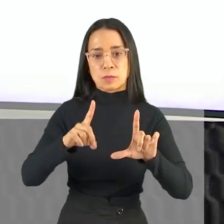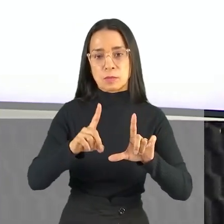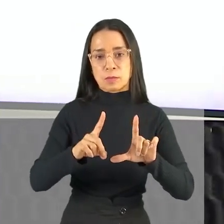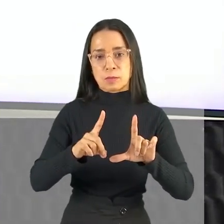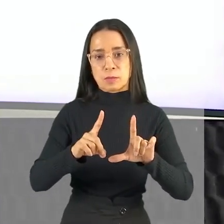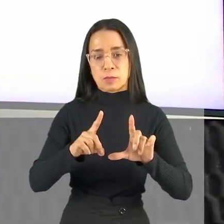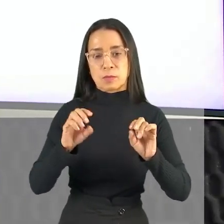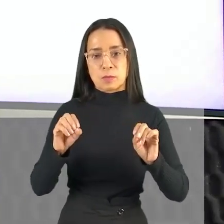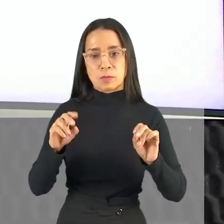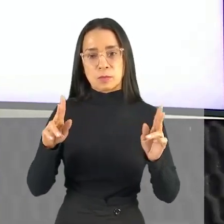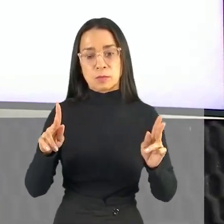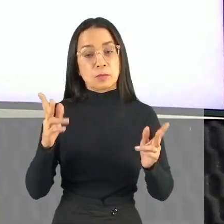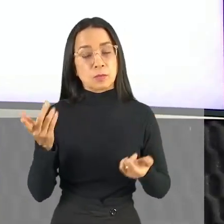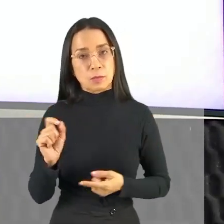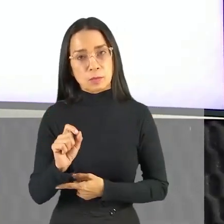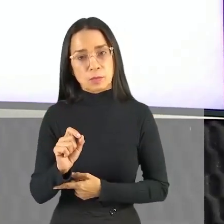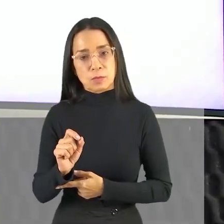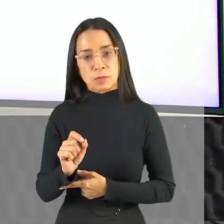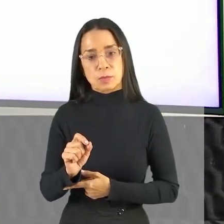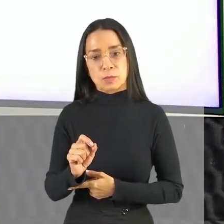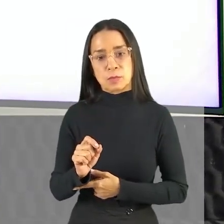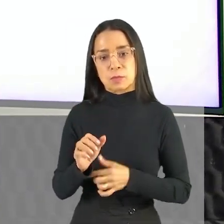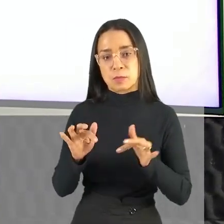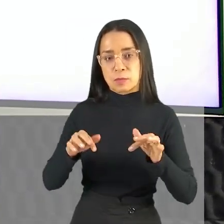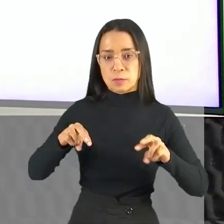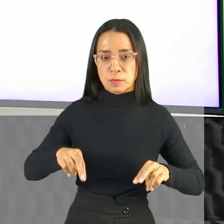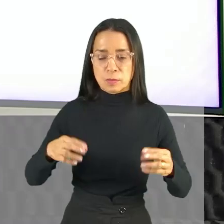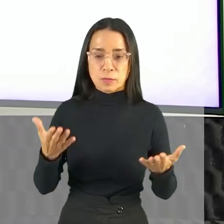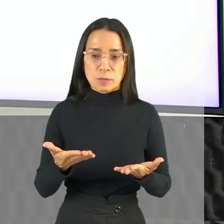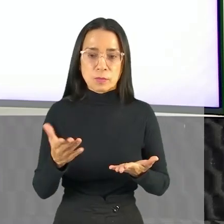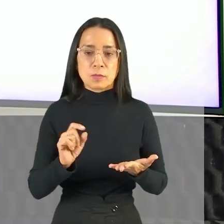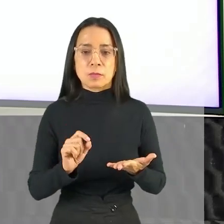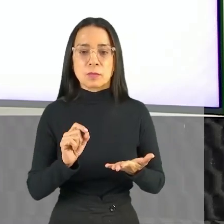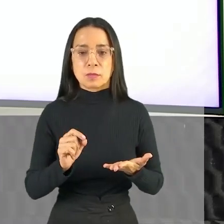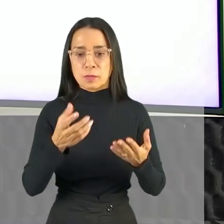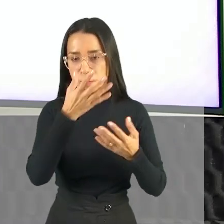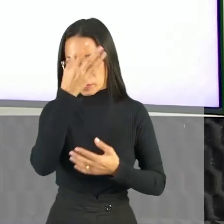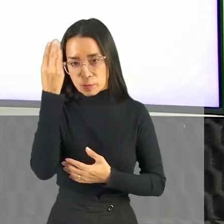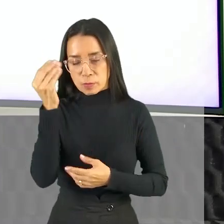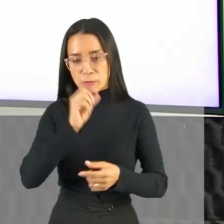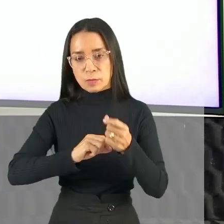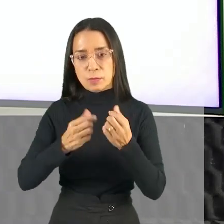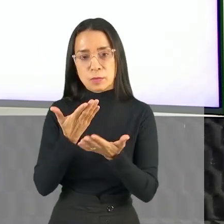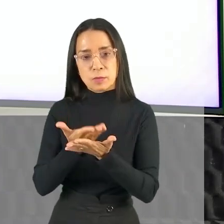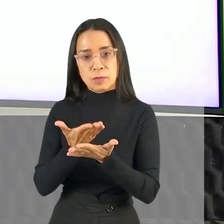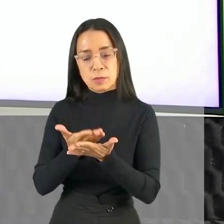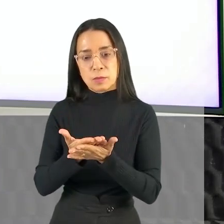bom? Então, gente, a gente fica por aqui, tá bom? Não